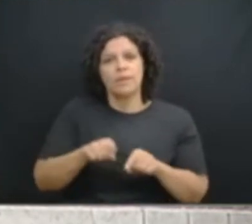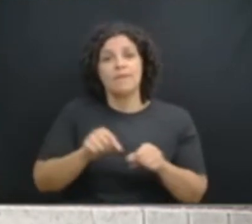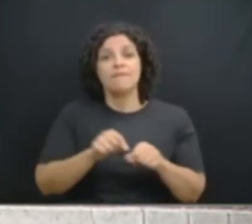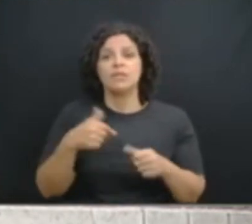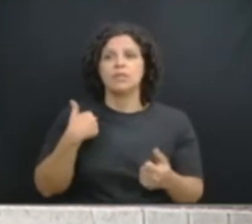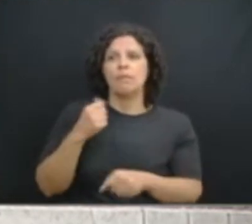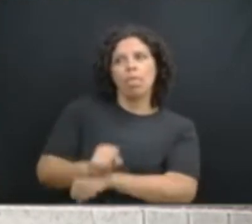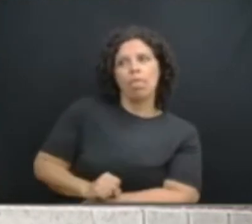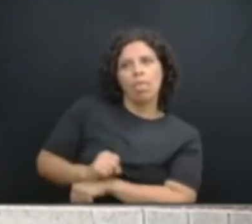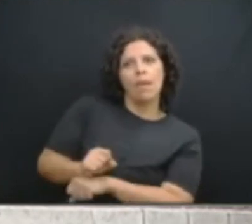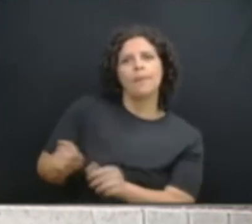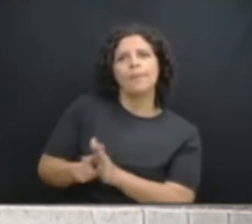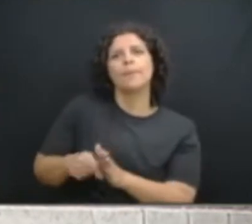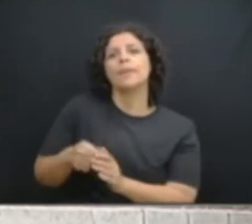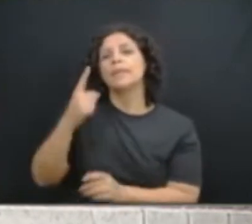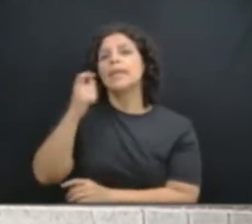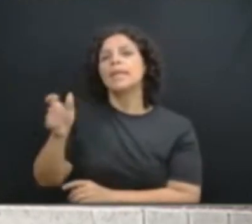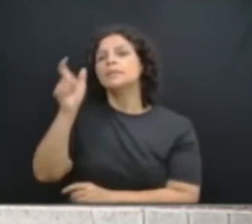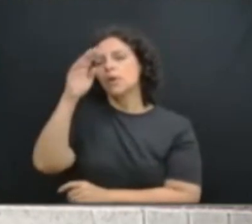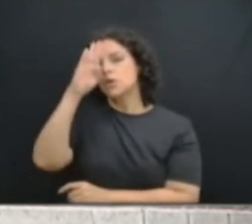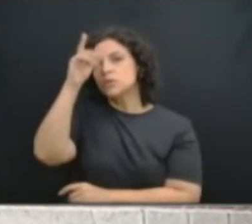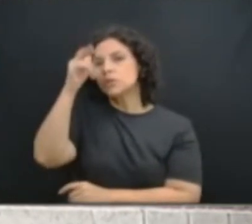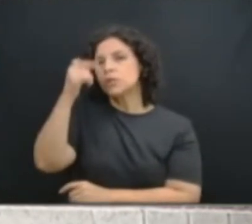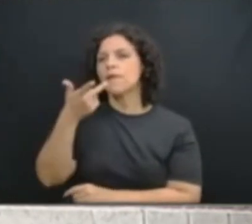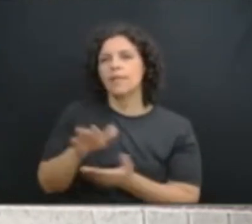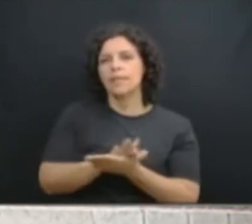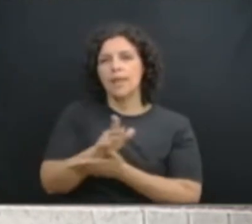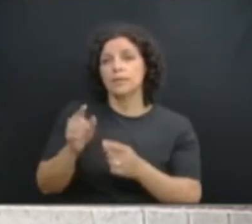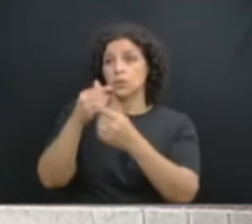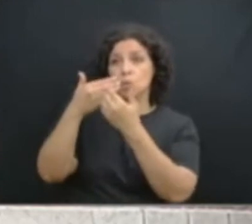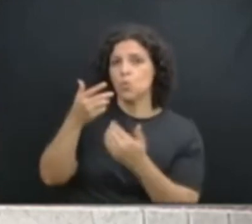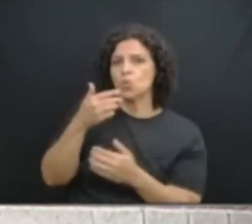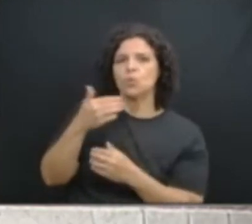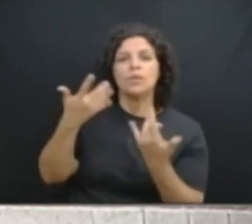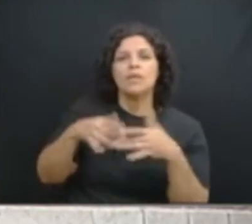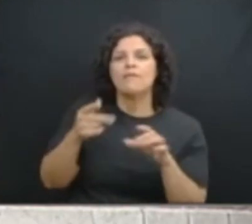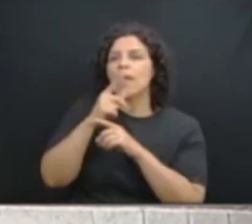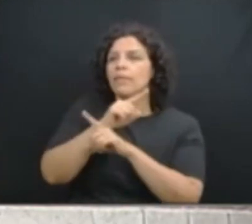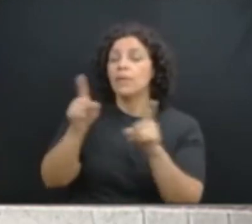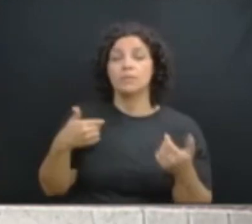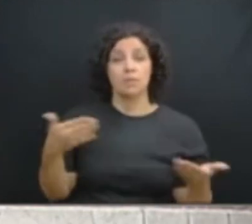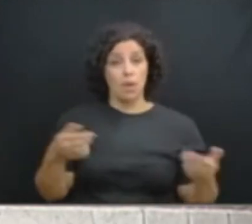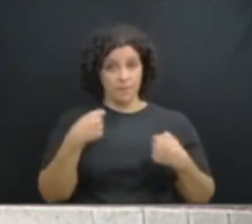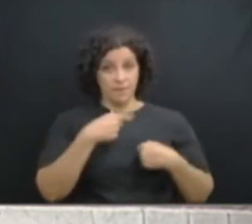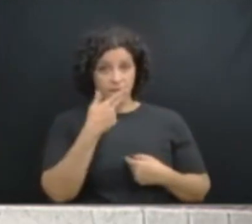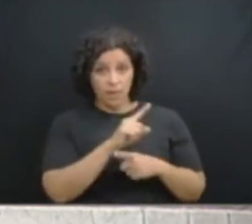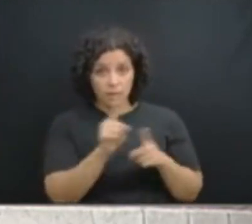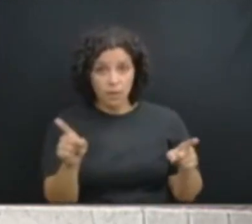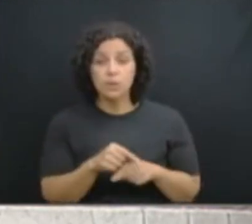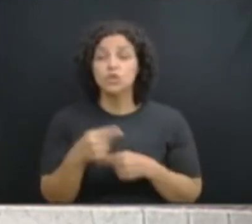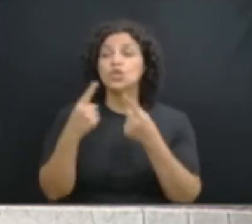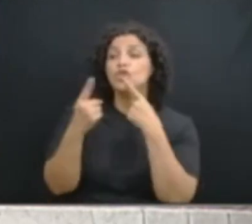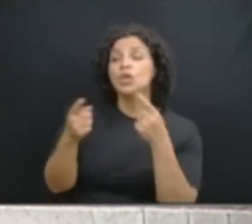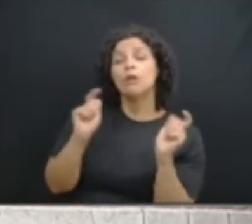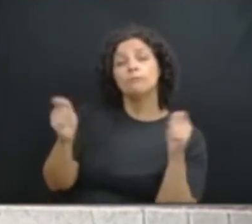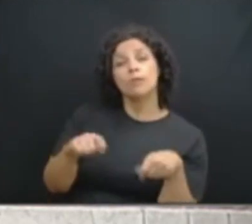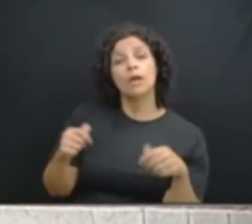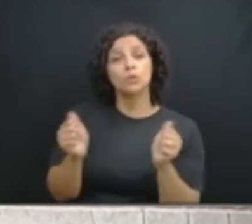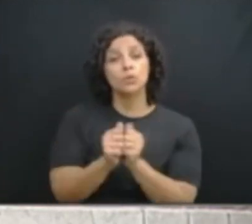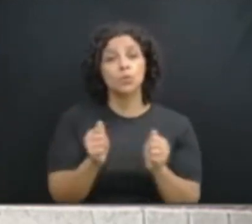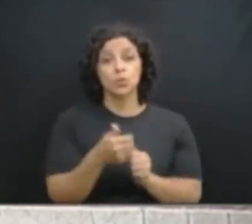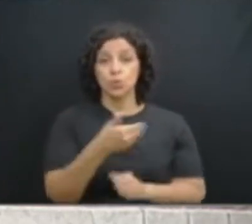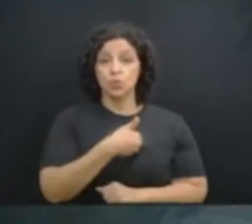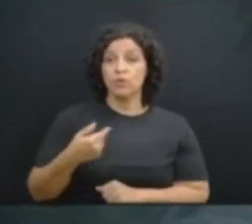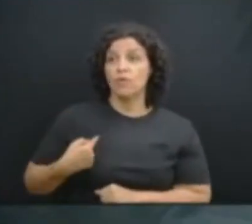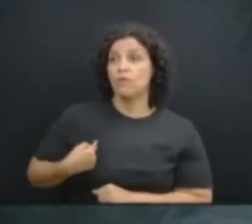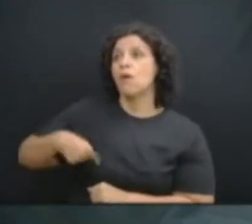submisso aos interesses do Bolsonaro e não tinha coragem de dizer não. Mas agora ele não precisa fazer isso. Ele encontra diálogo. O governador foi